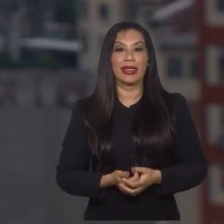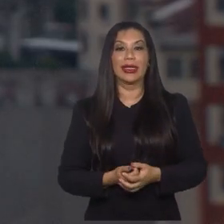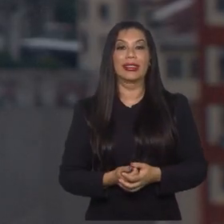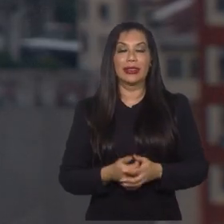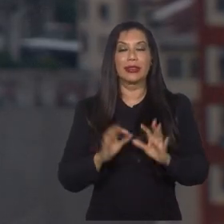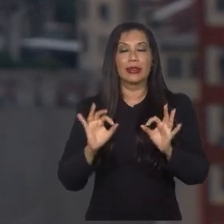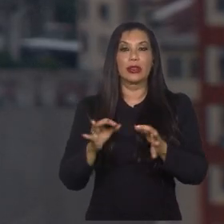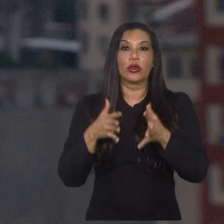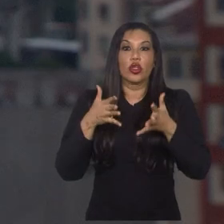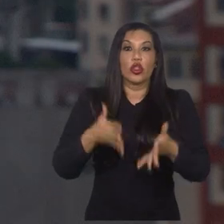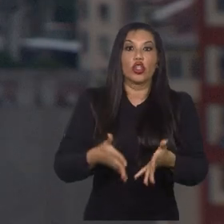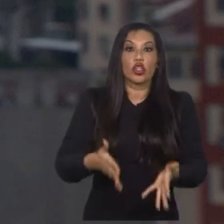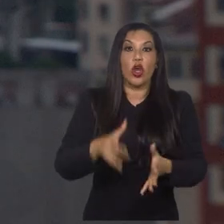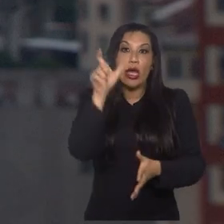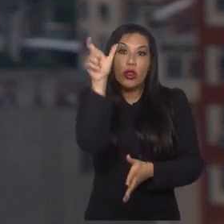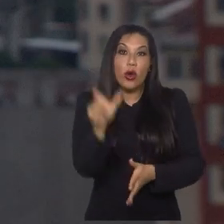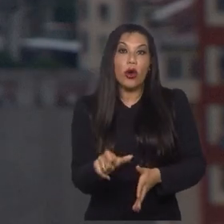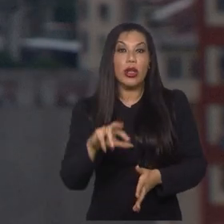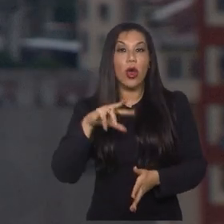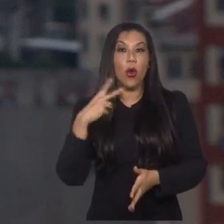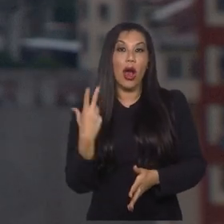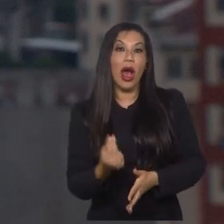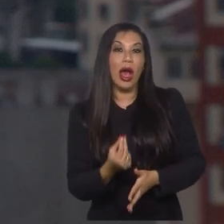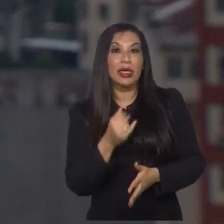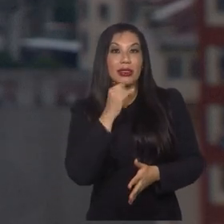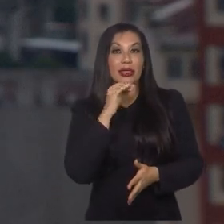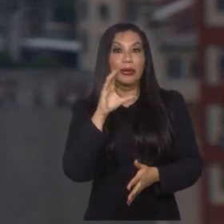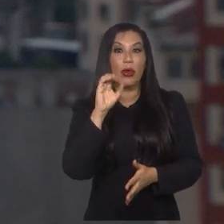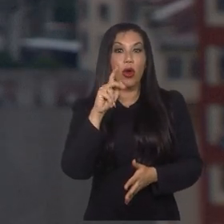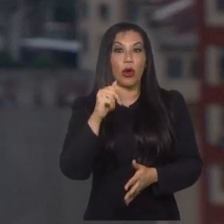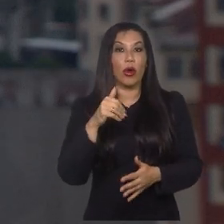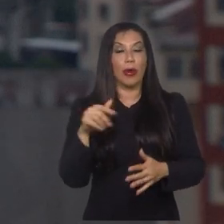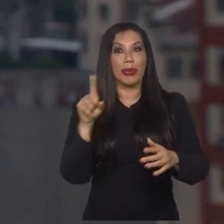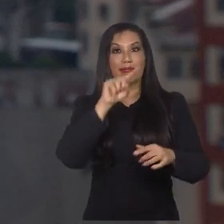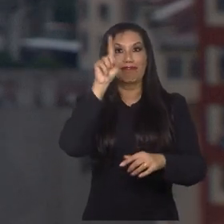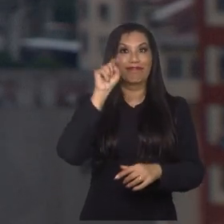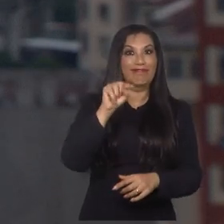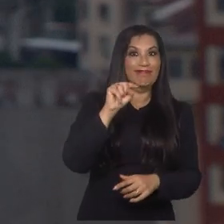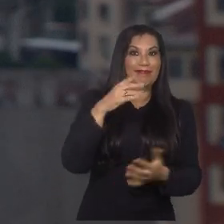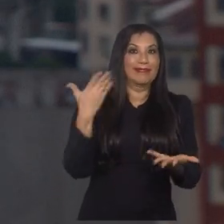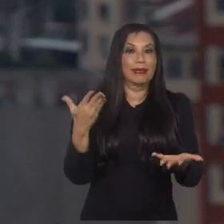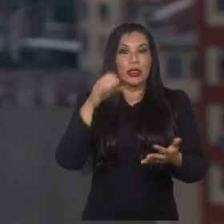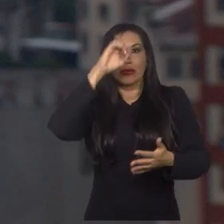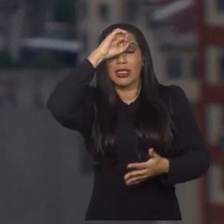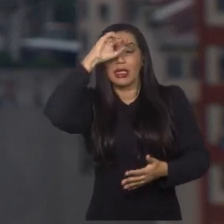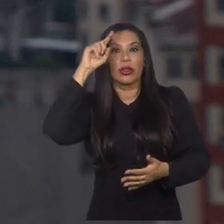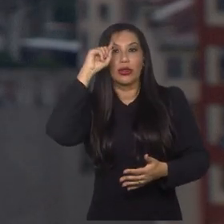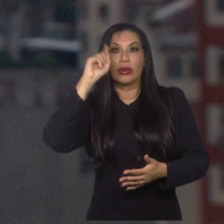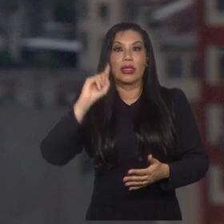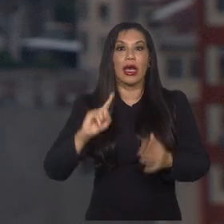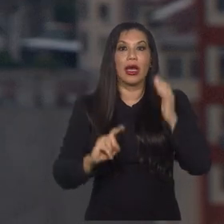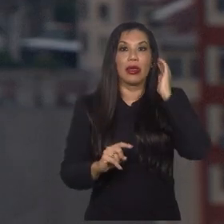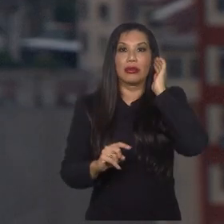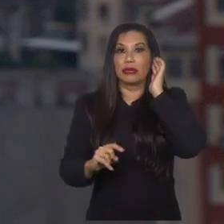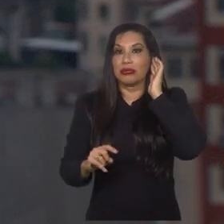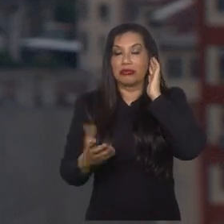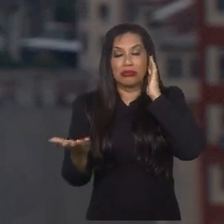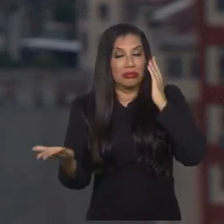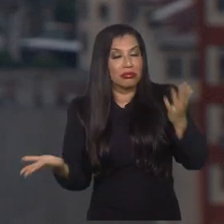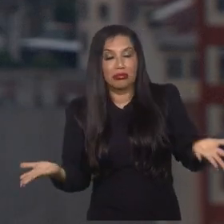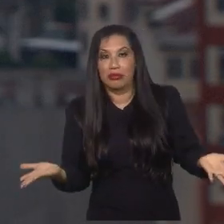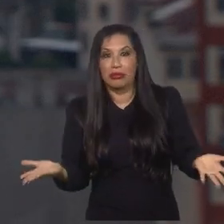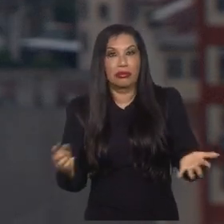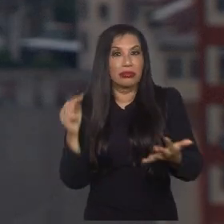Noruega. Exato. Como jogador, eu ainda acho que é uma Copa que está muito em aberto, né? Que a gente não teria... Pode ser o da Putejas, por exemplo,